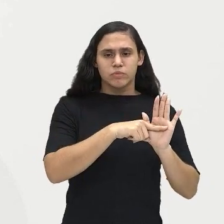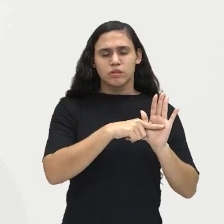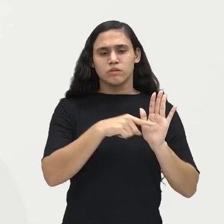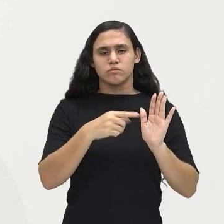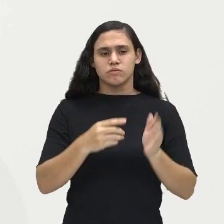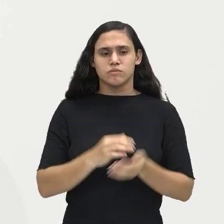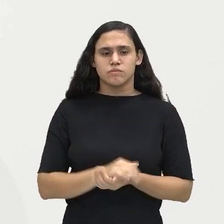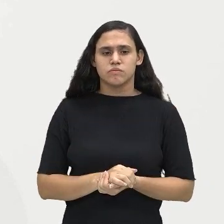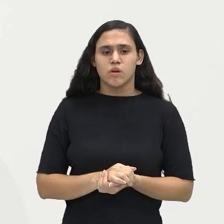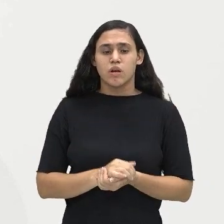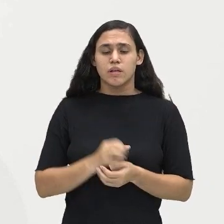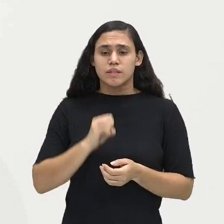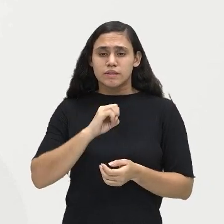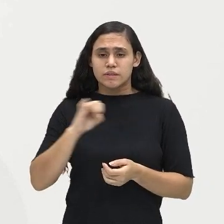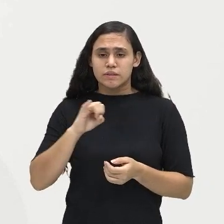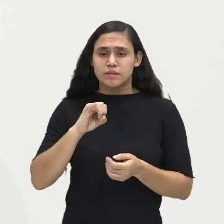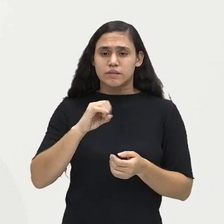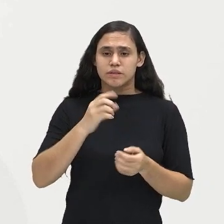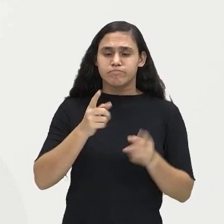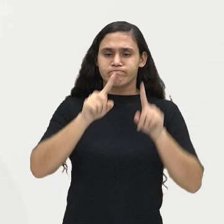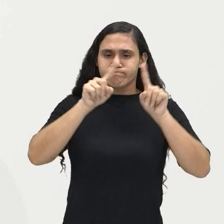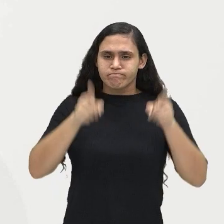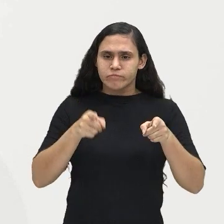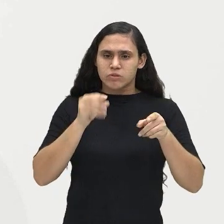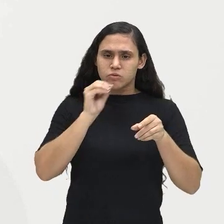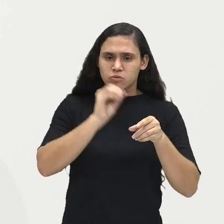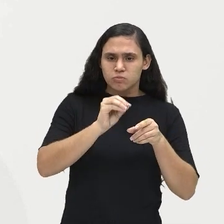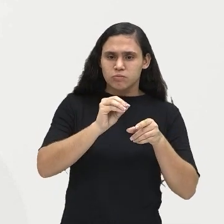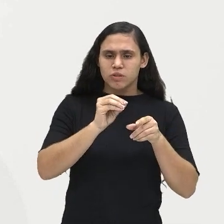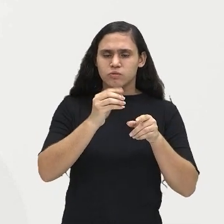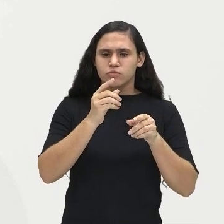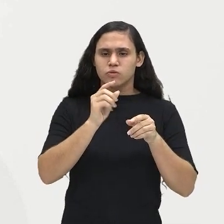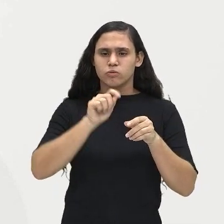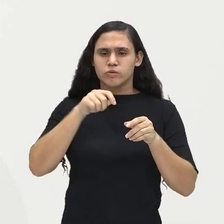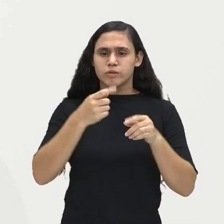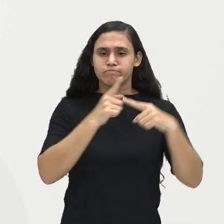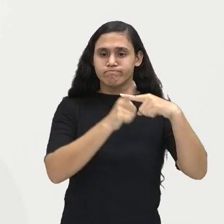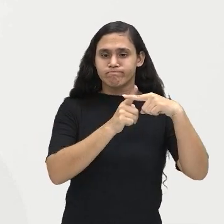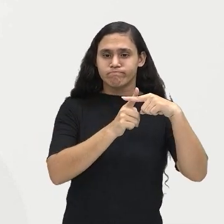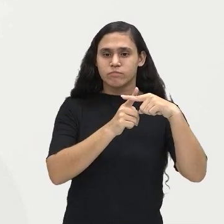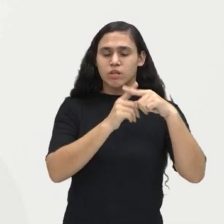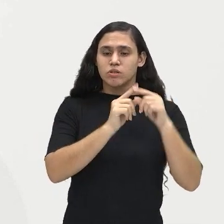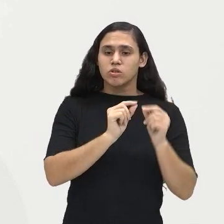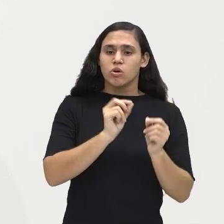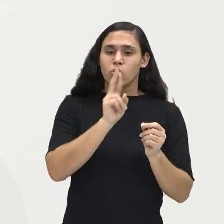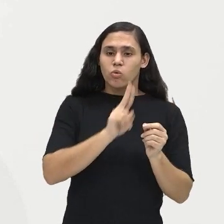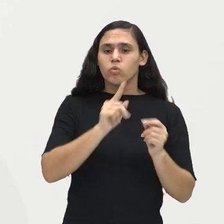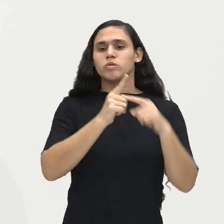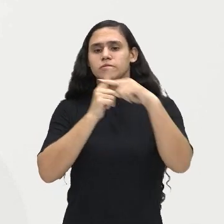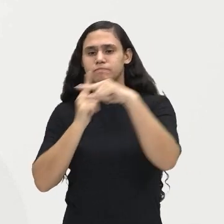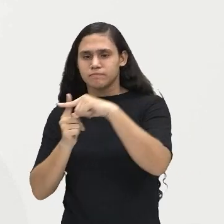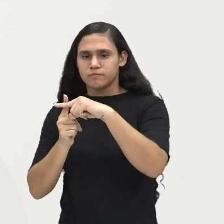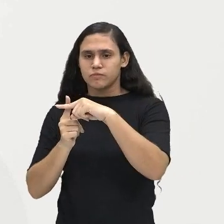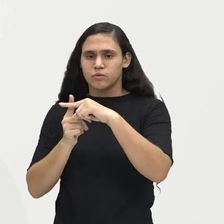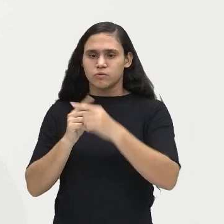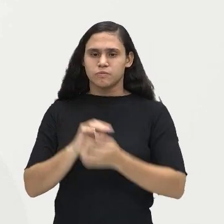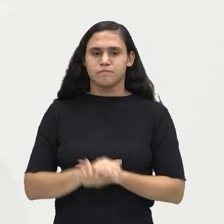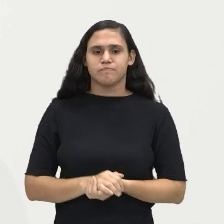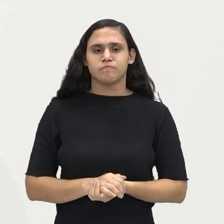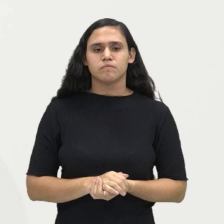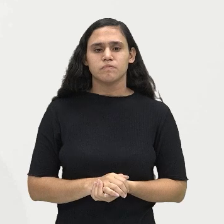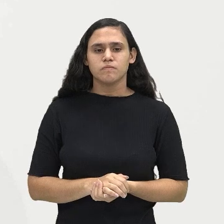apenas repetir o sinal que está dentro do parêntese. Foi o que a gente fez aqui. É mais, fora do parêntese o sinal de mais, dentro o sinal de mais, a